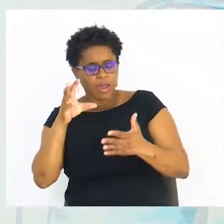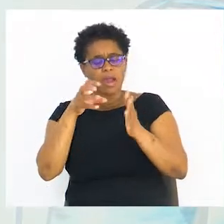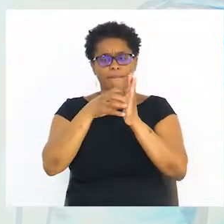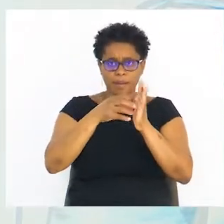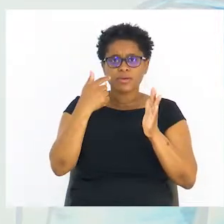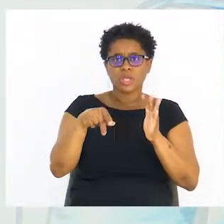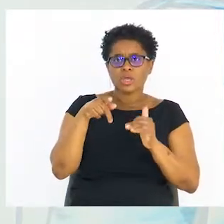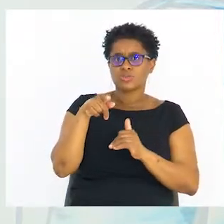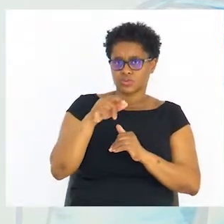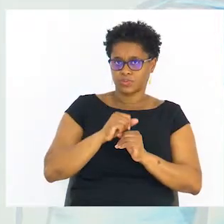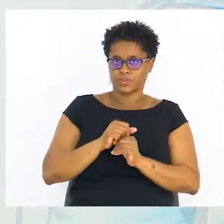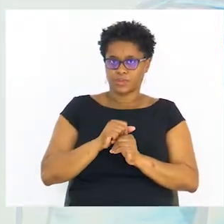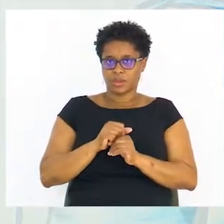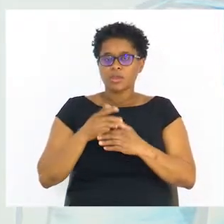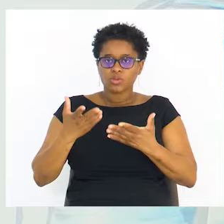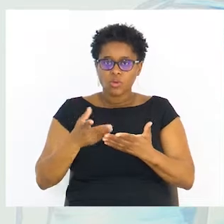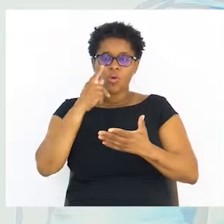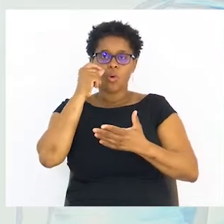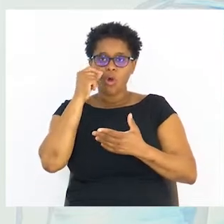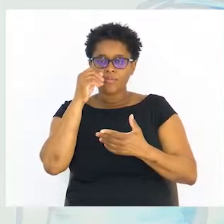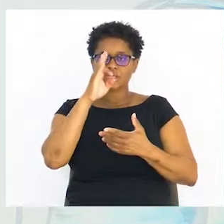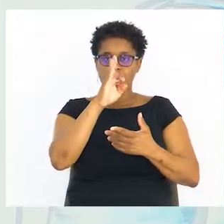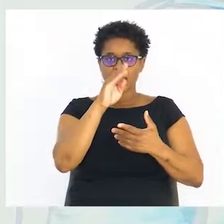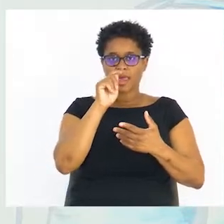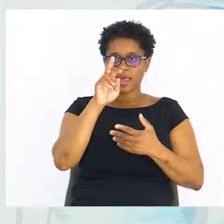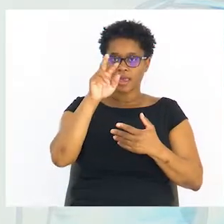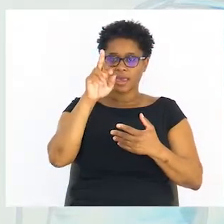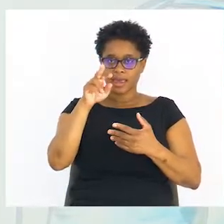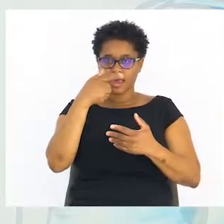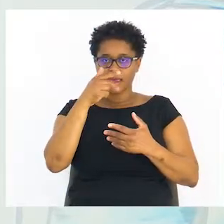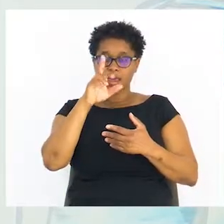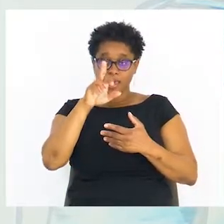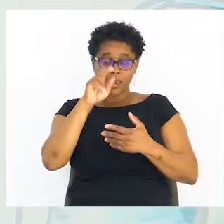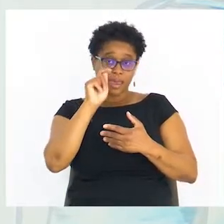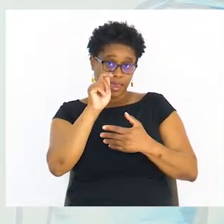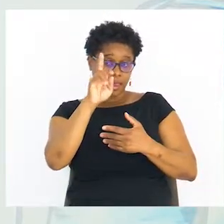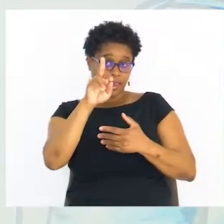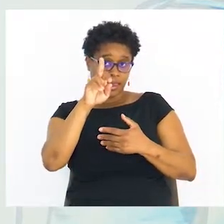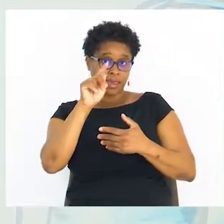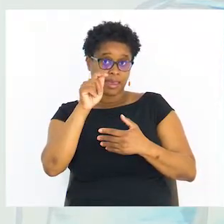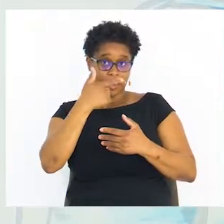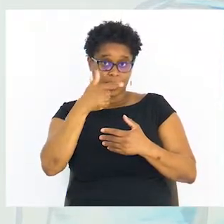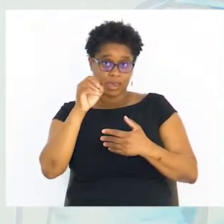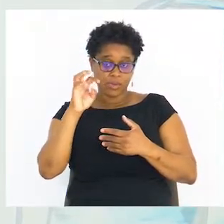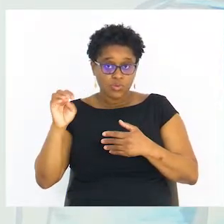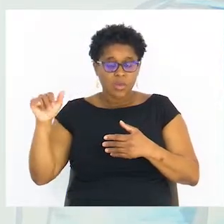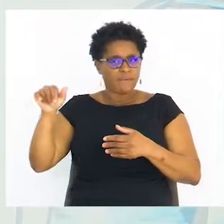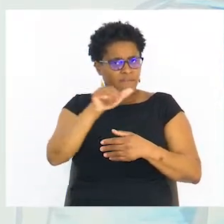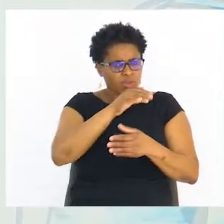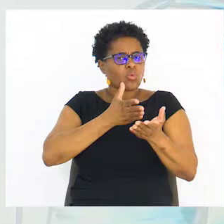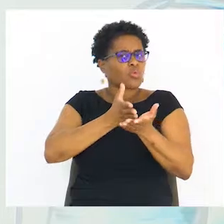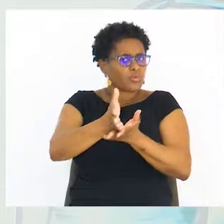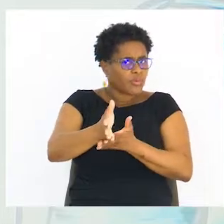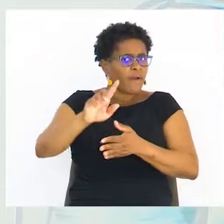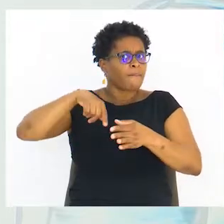Pois, com os Homo erectus, a imigração continua para